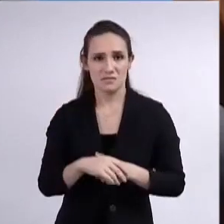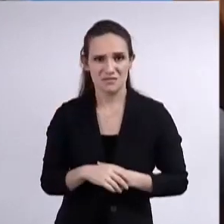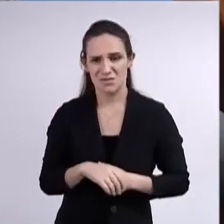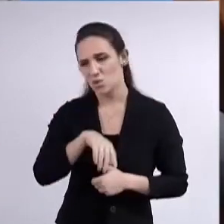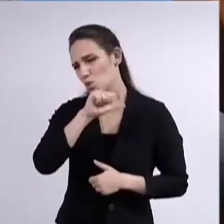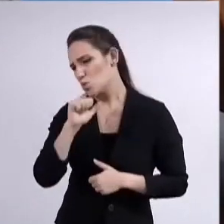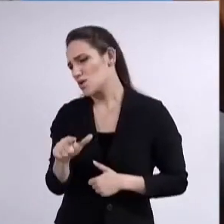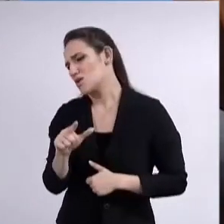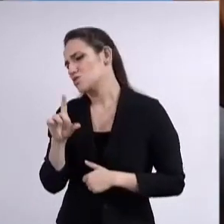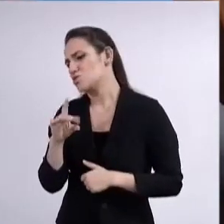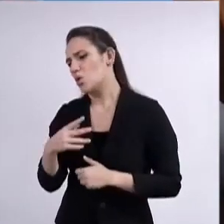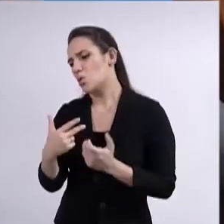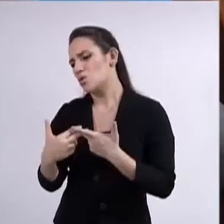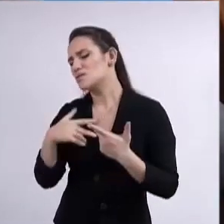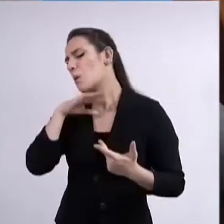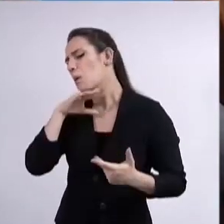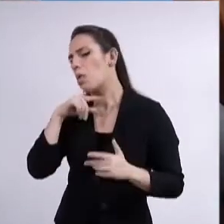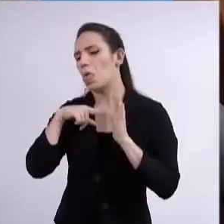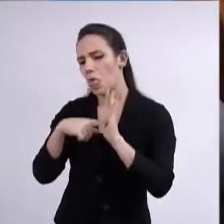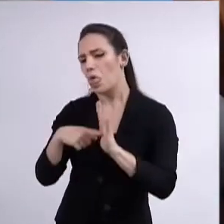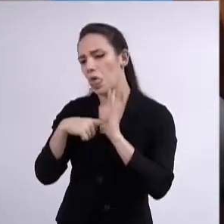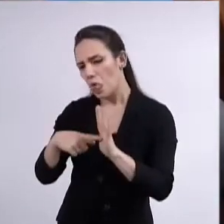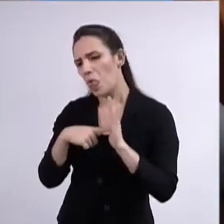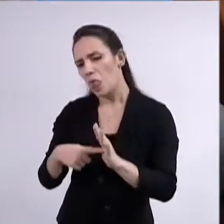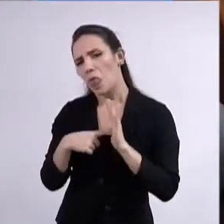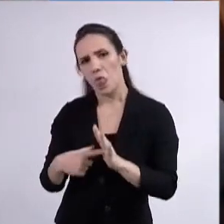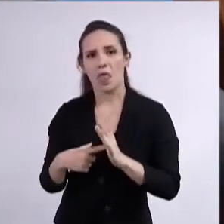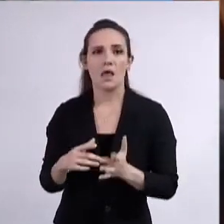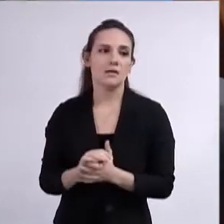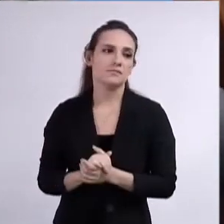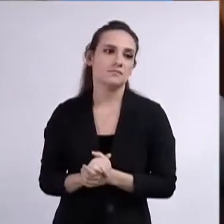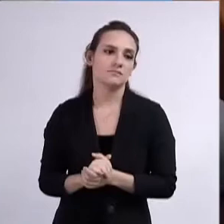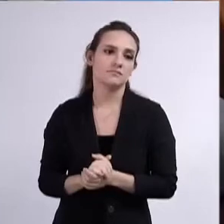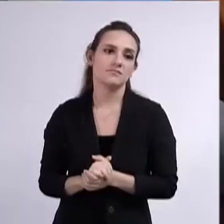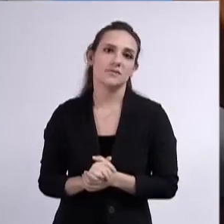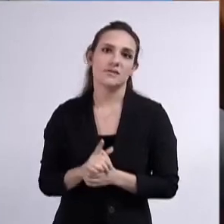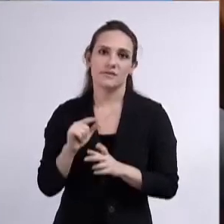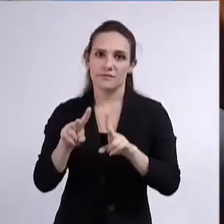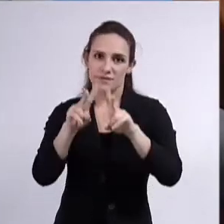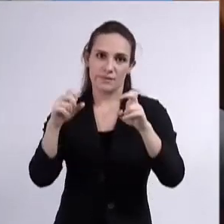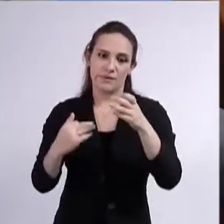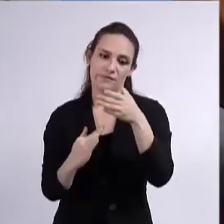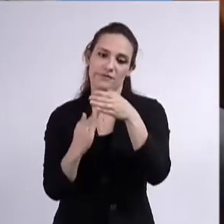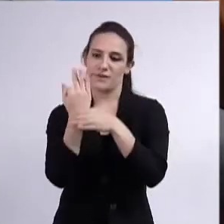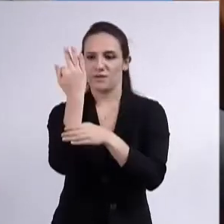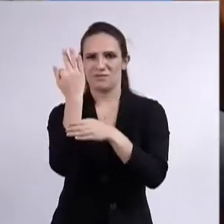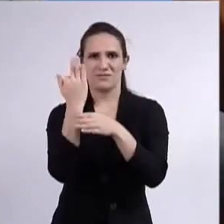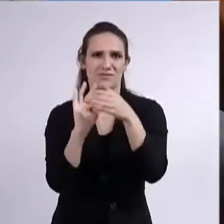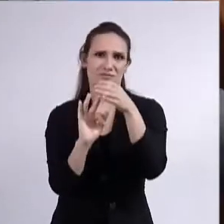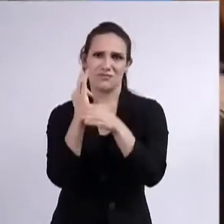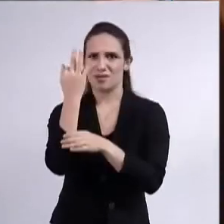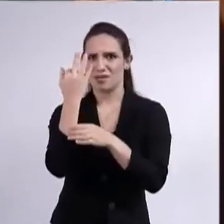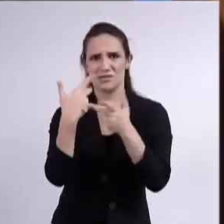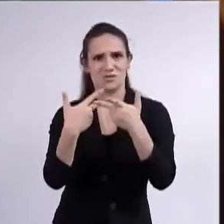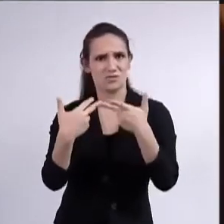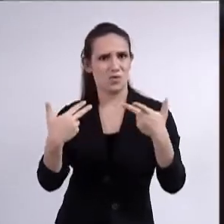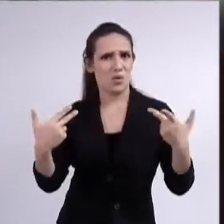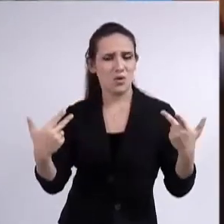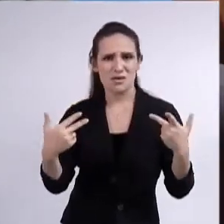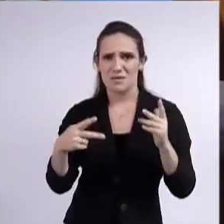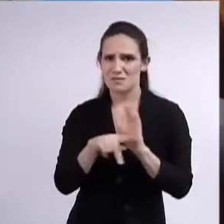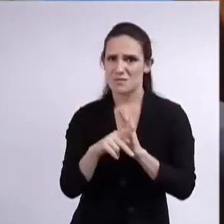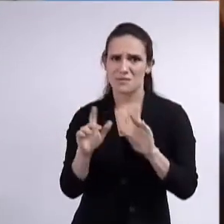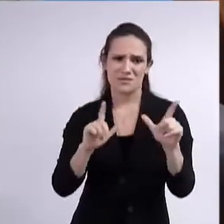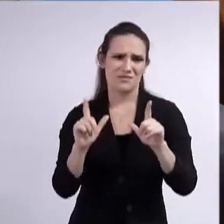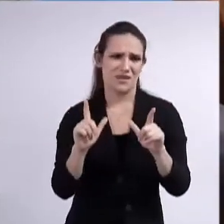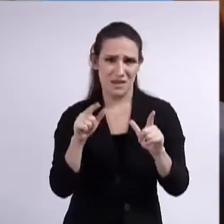Seria fantástico, mas não. E falar em fantástico, né, 90% que passando de fantástico é só coisa ruim, não tem nada de